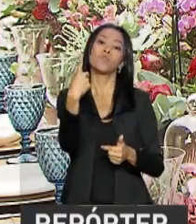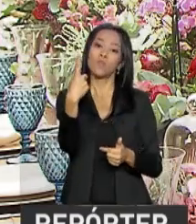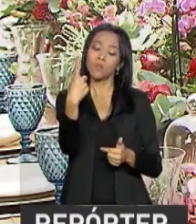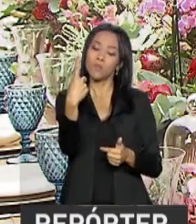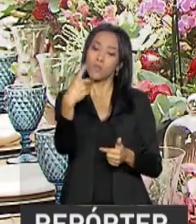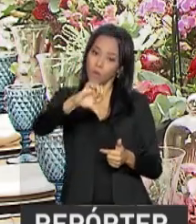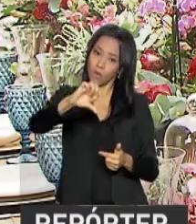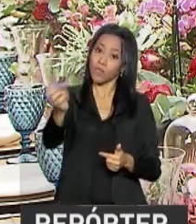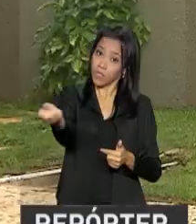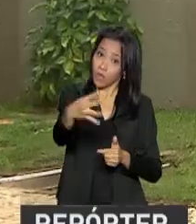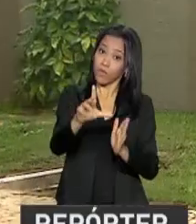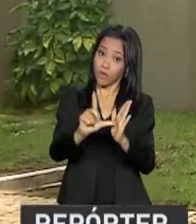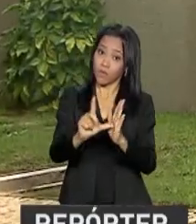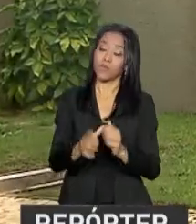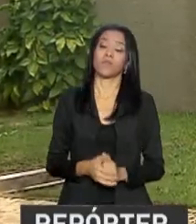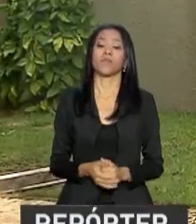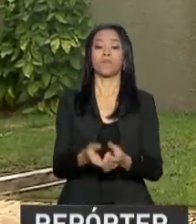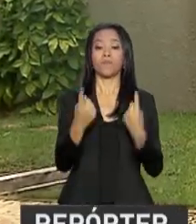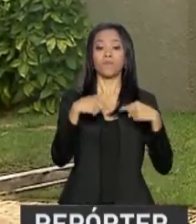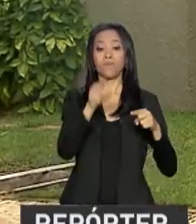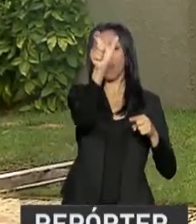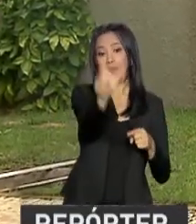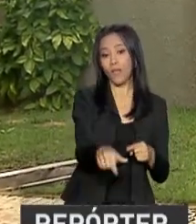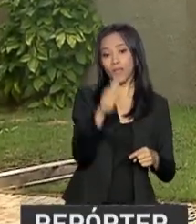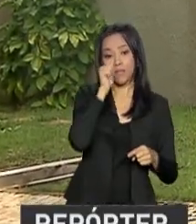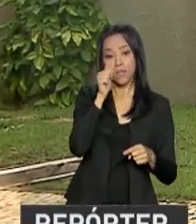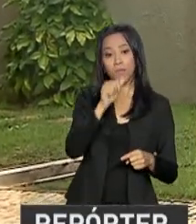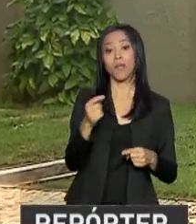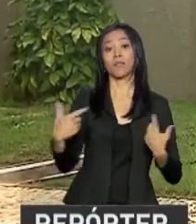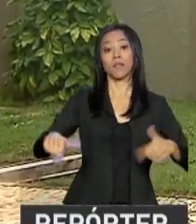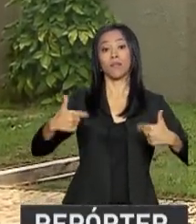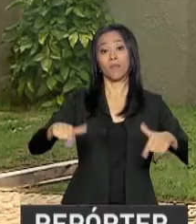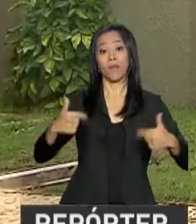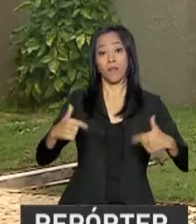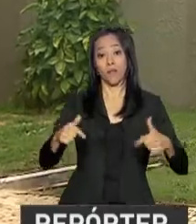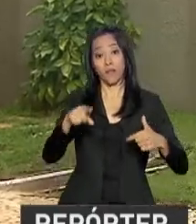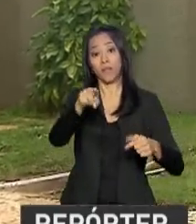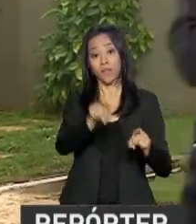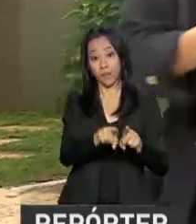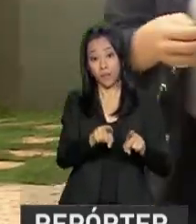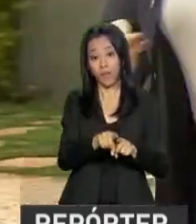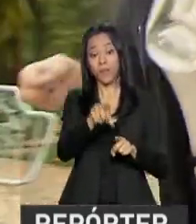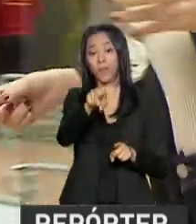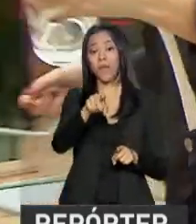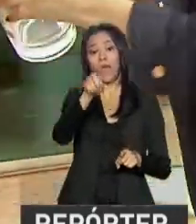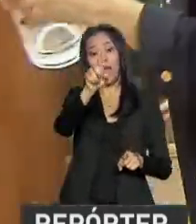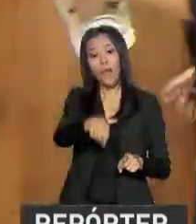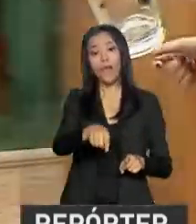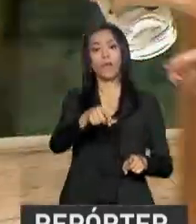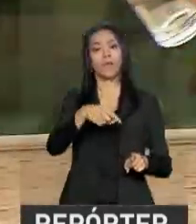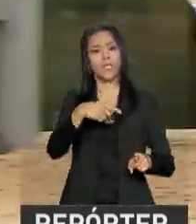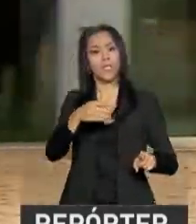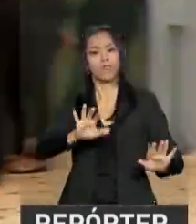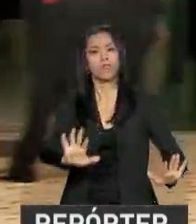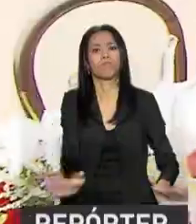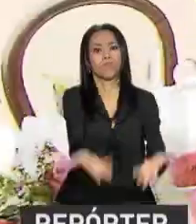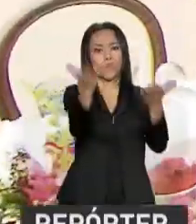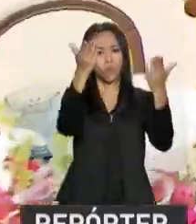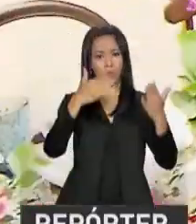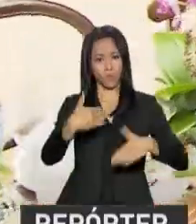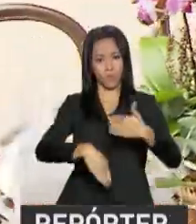nova loja já natália atua nas duas pontas indicadas pelo fmi como motores do crescimento do brasil